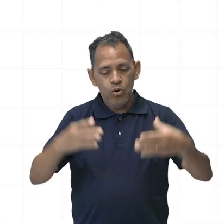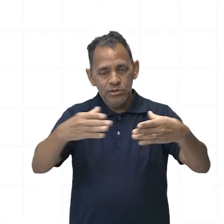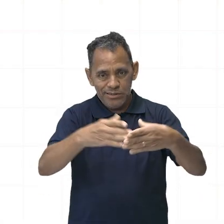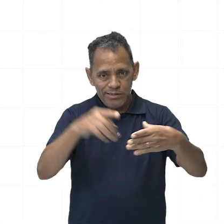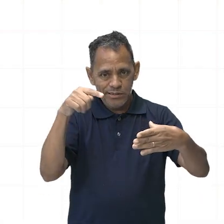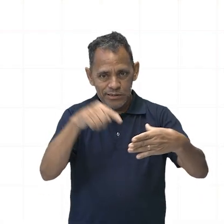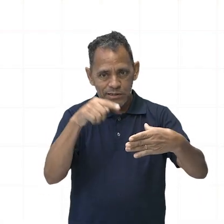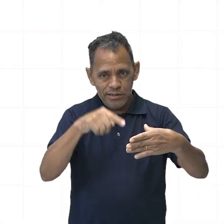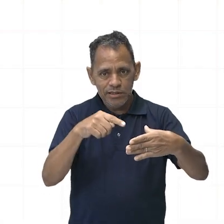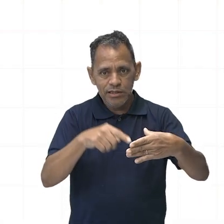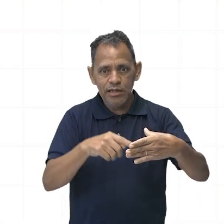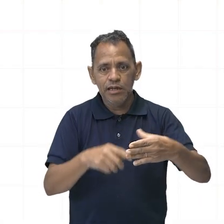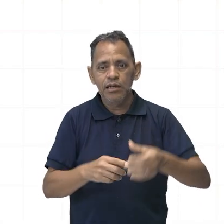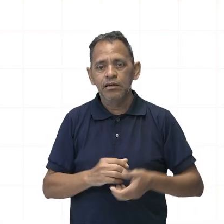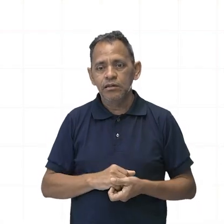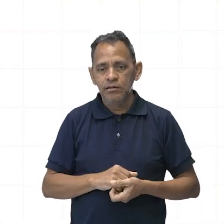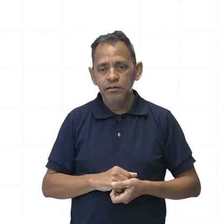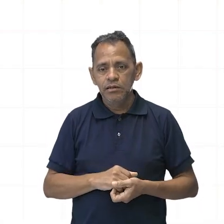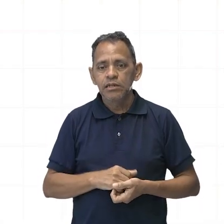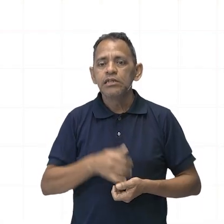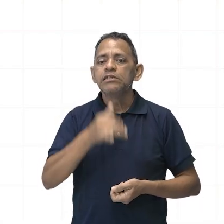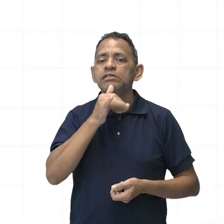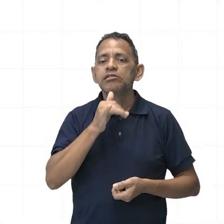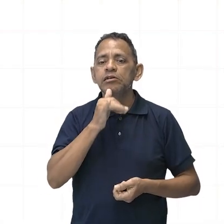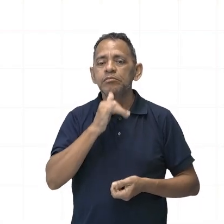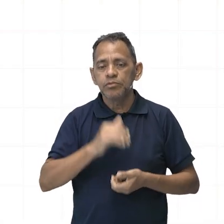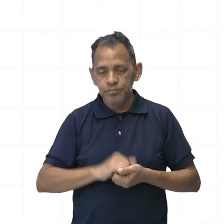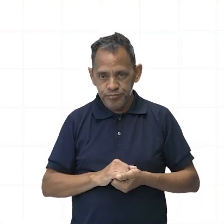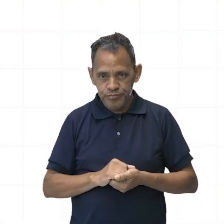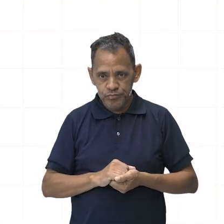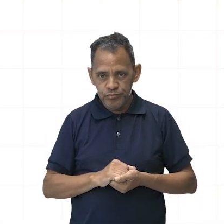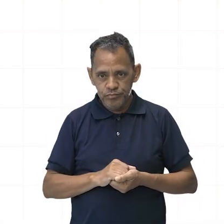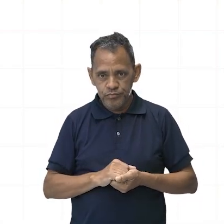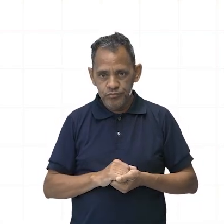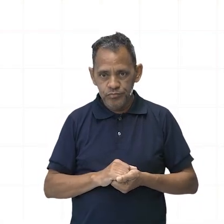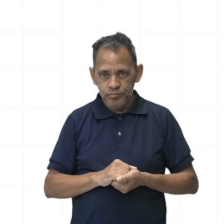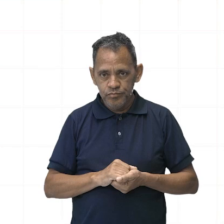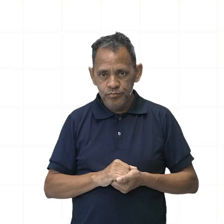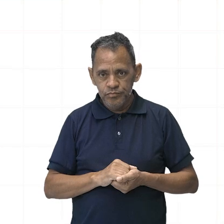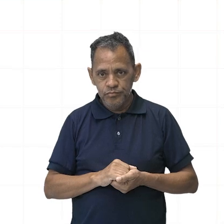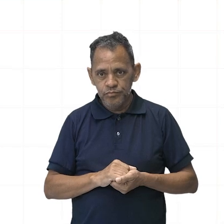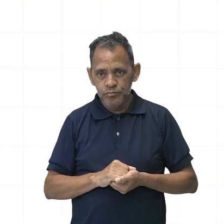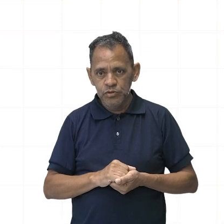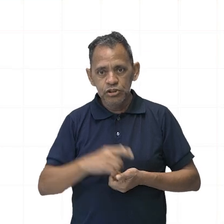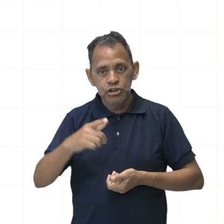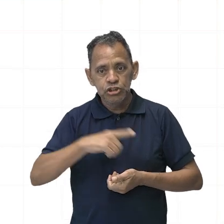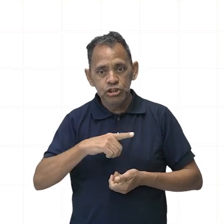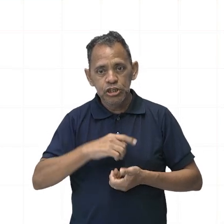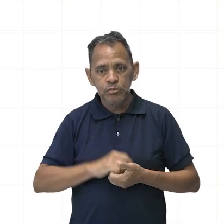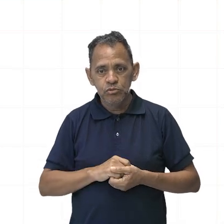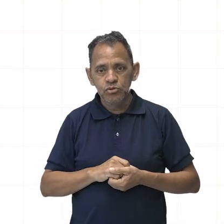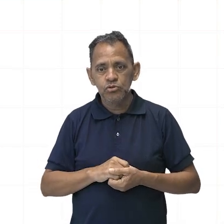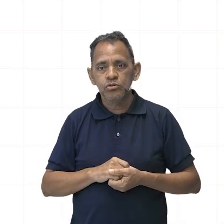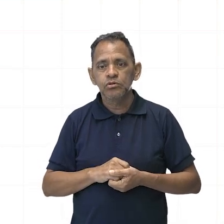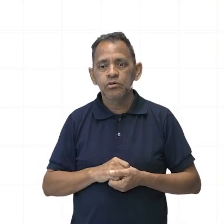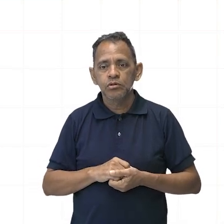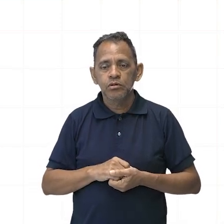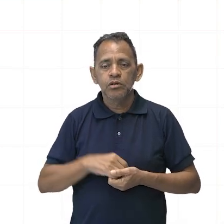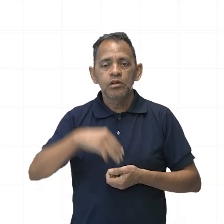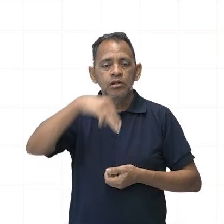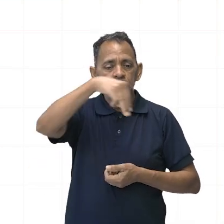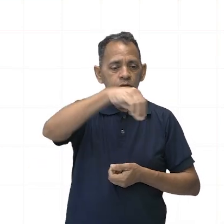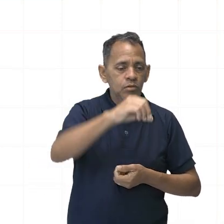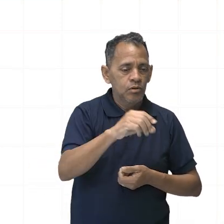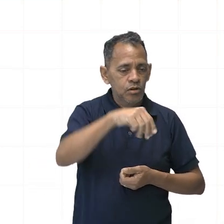poder econômico. Por exemplo, eu vou dar um exemplo de como pode ocorrer isso, né? Nós temos tanto a parte do monopólio quanto a